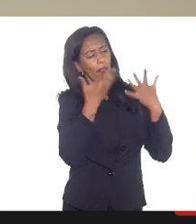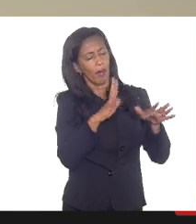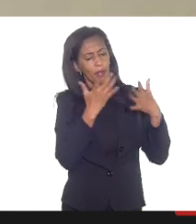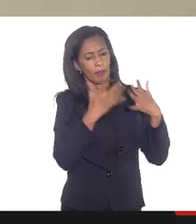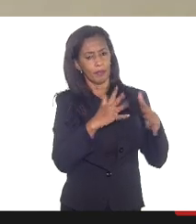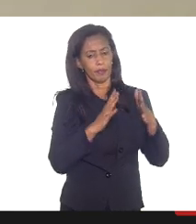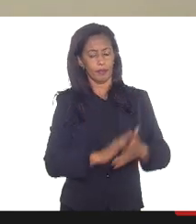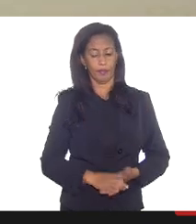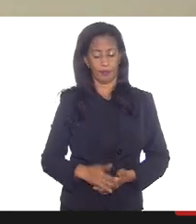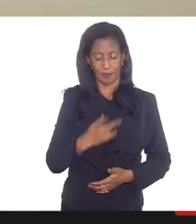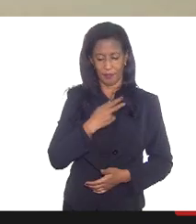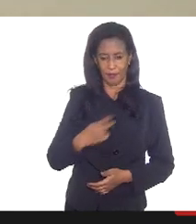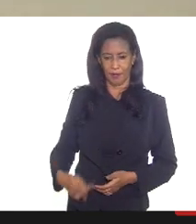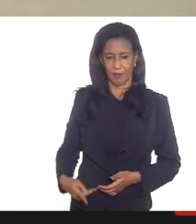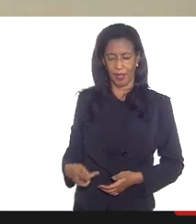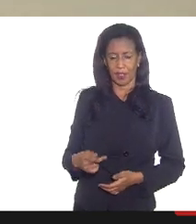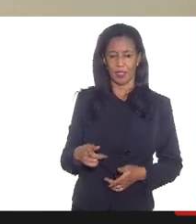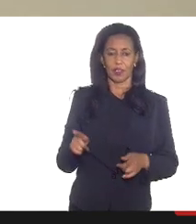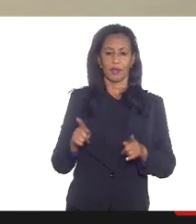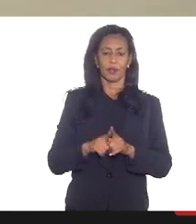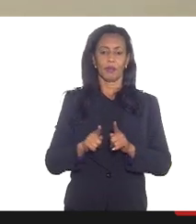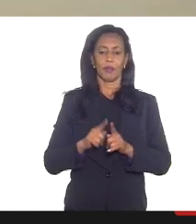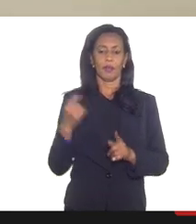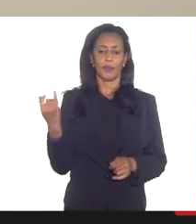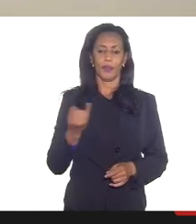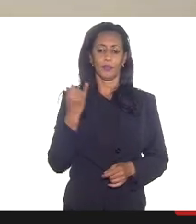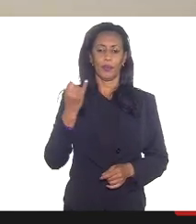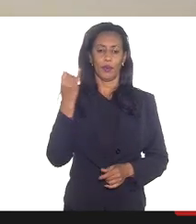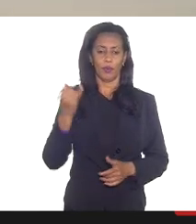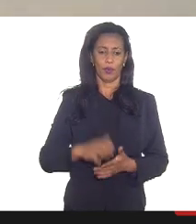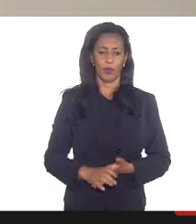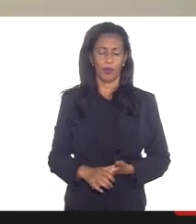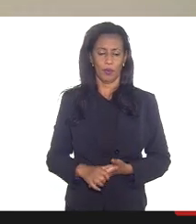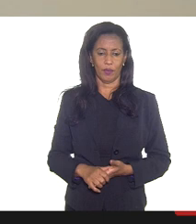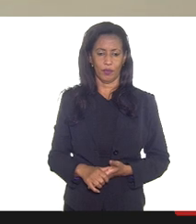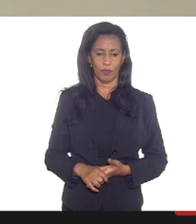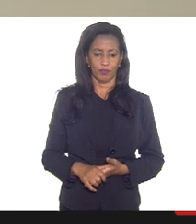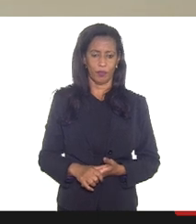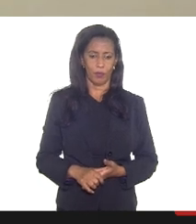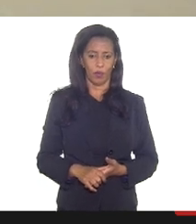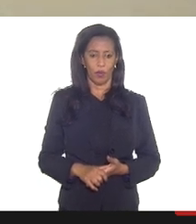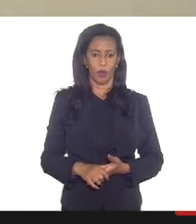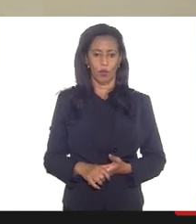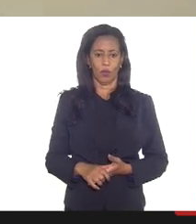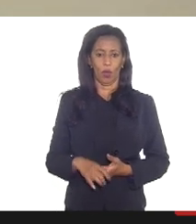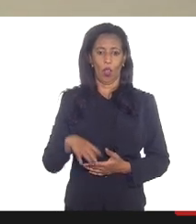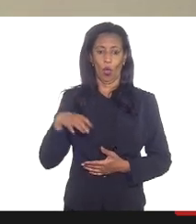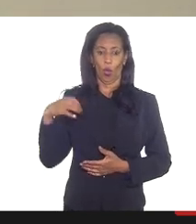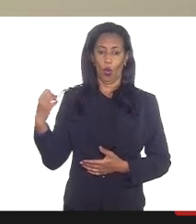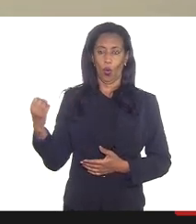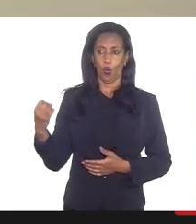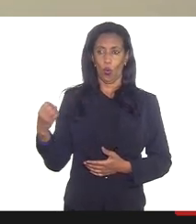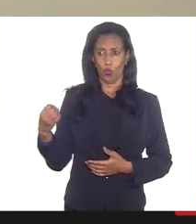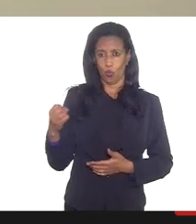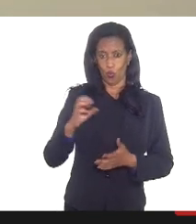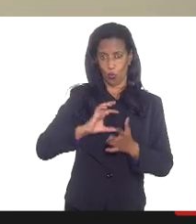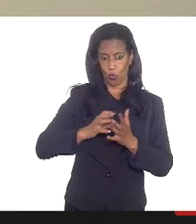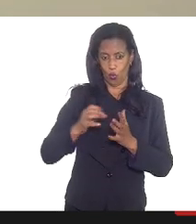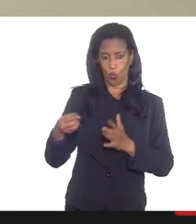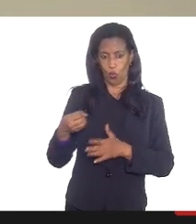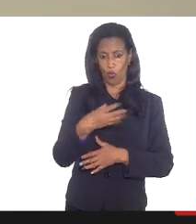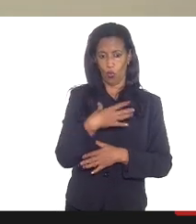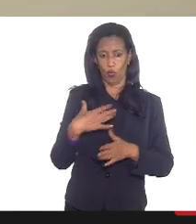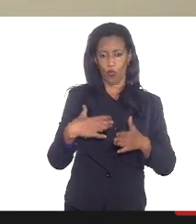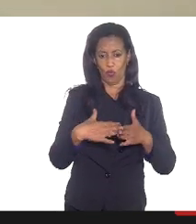parabenizá-lo. E, presidente, fazendo uma ressalva agora muito importante, o Novo tem como hábito se abster e em